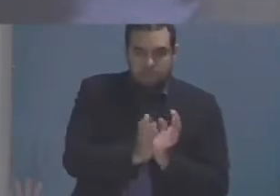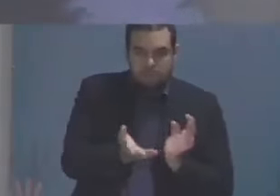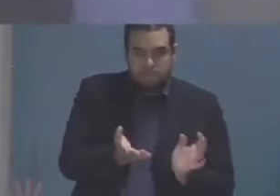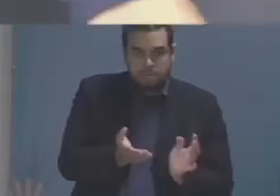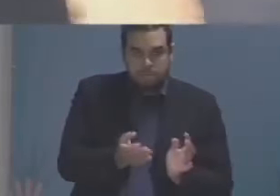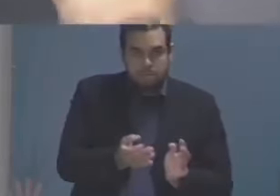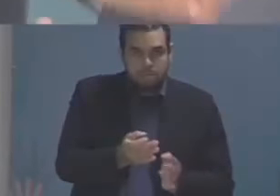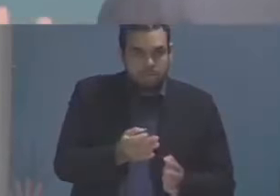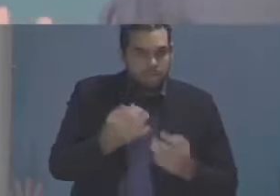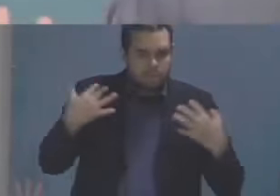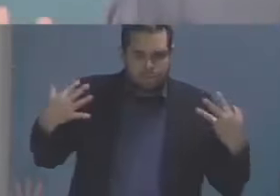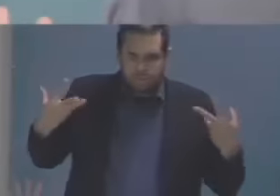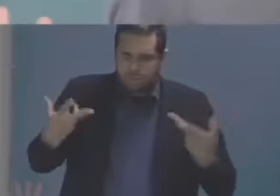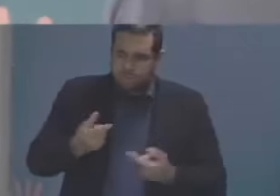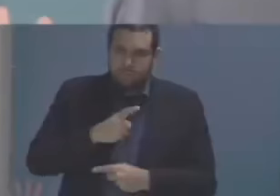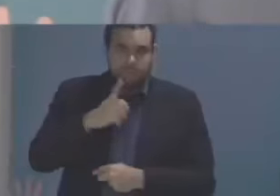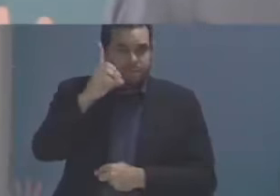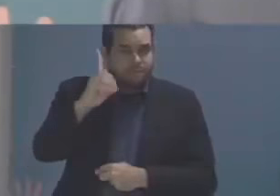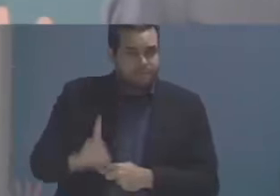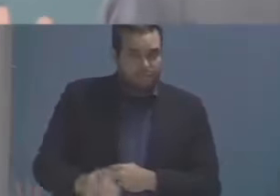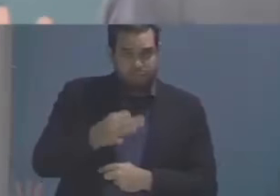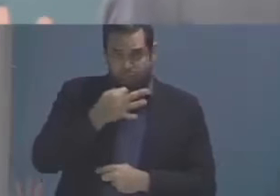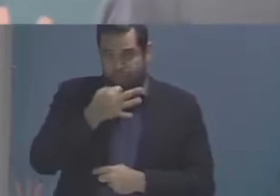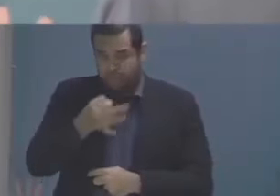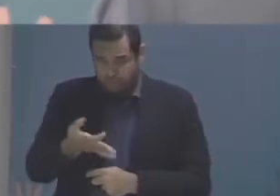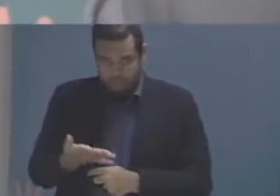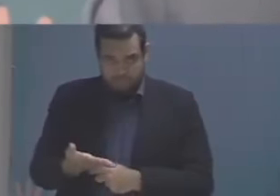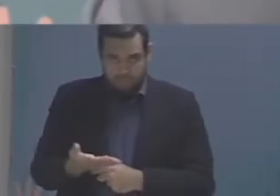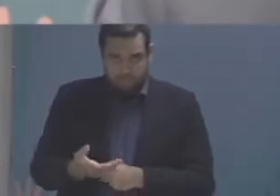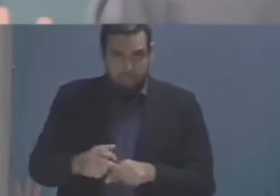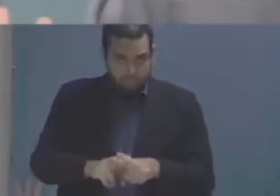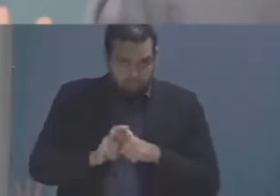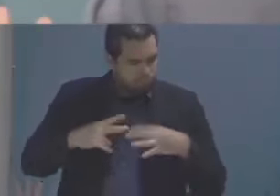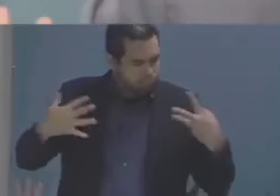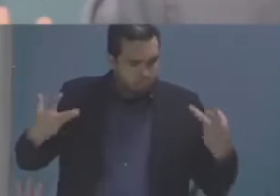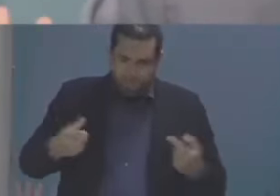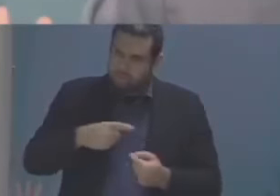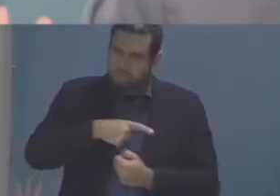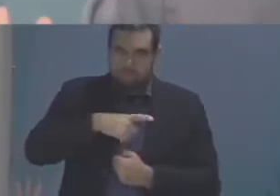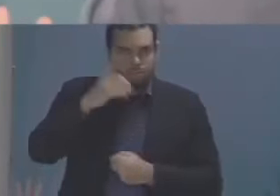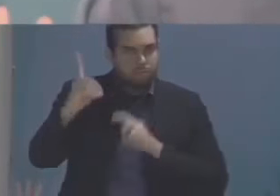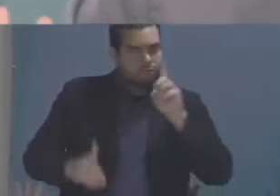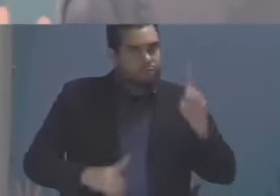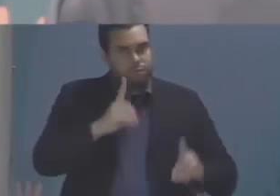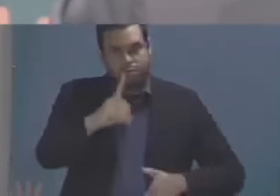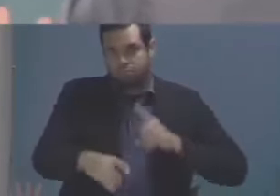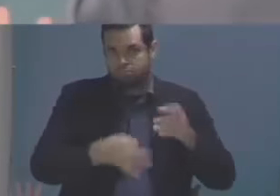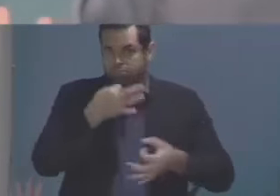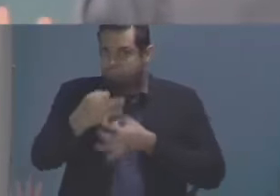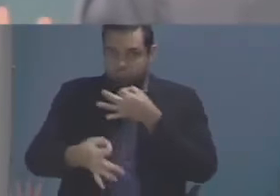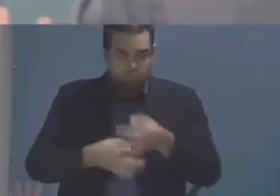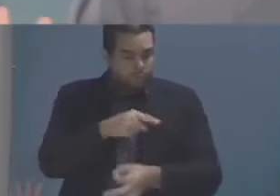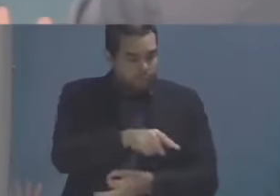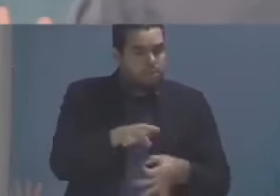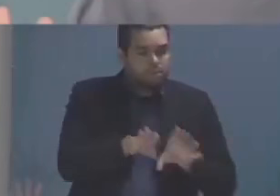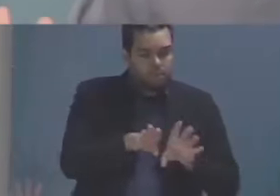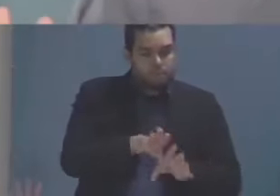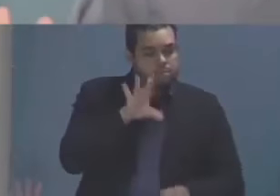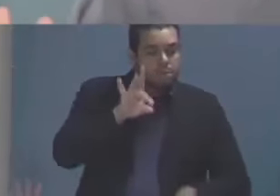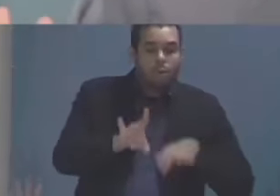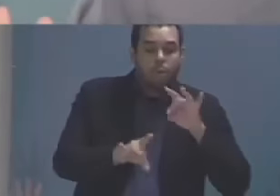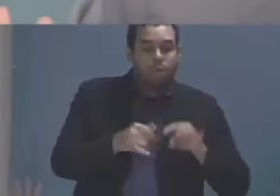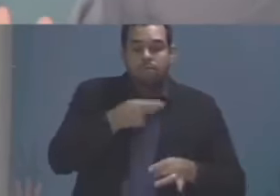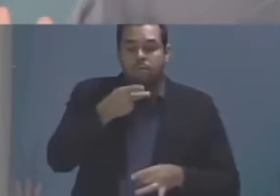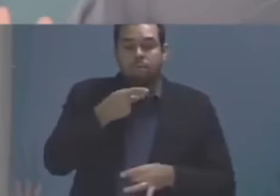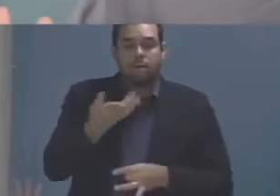se manifesta, todos nós temos o direito de manifestar. Eu tenho o direito, todos vocês têm o direito. Não é isso? Você também tem suas preferências, o